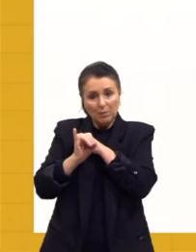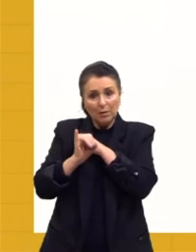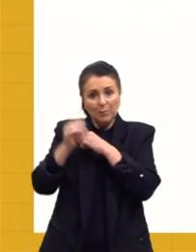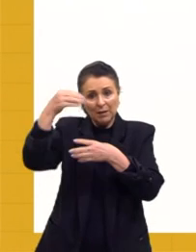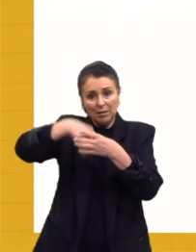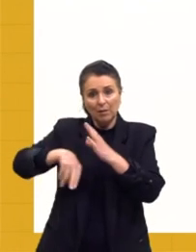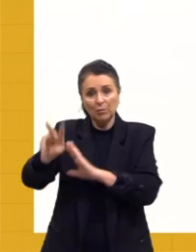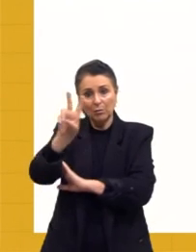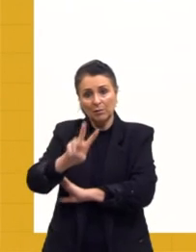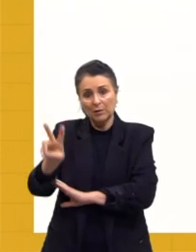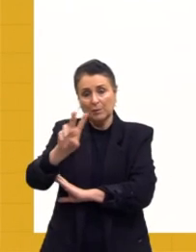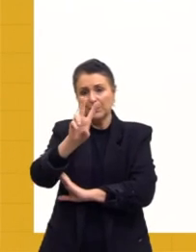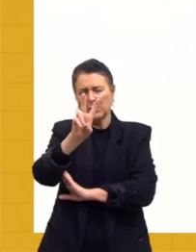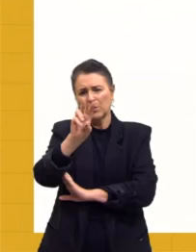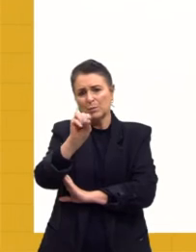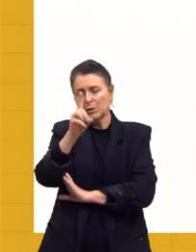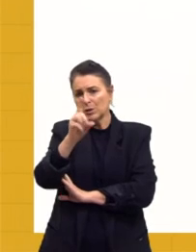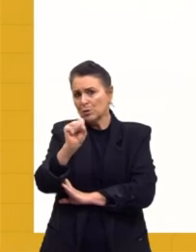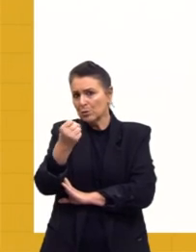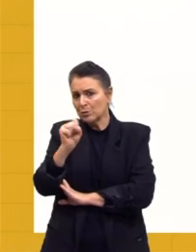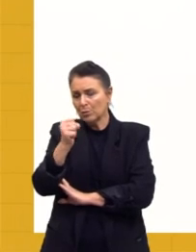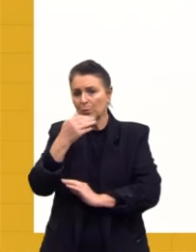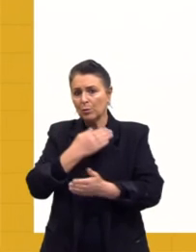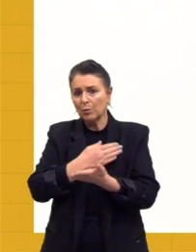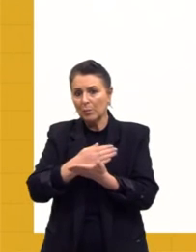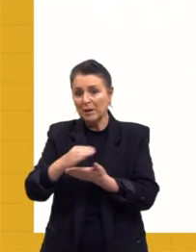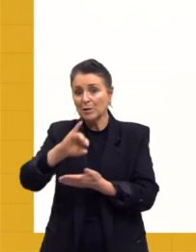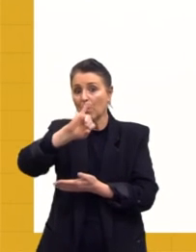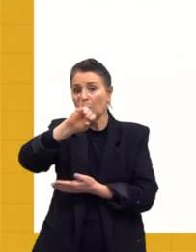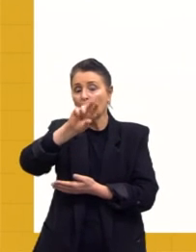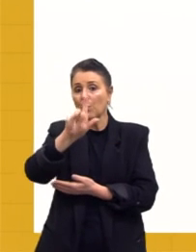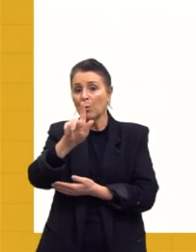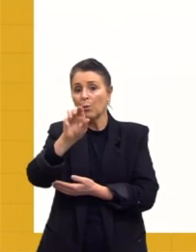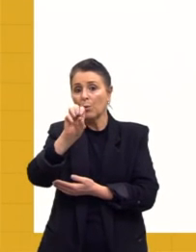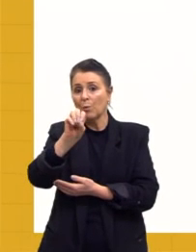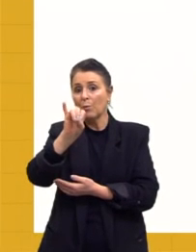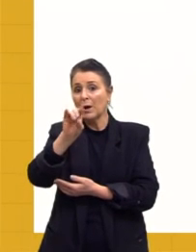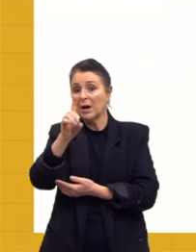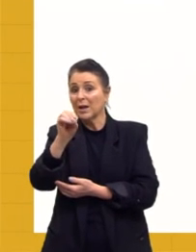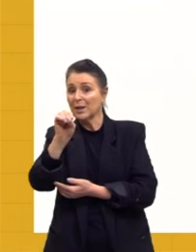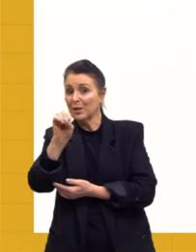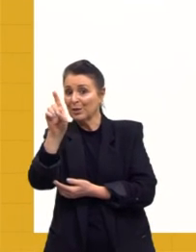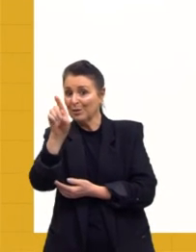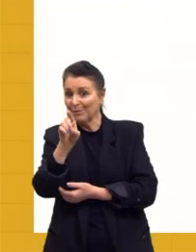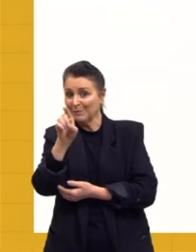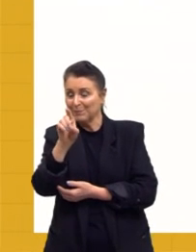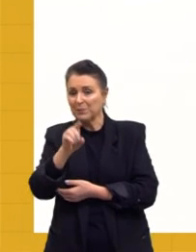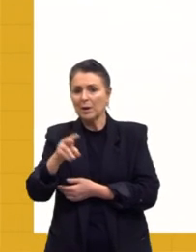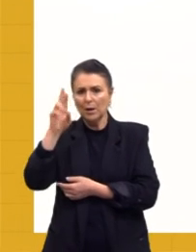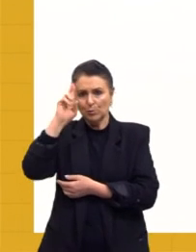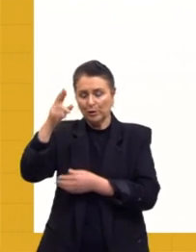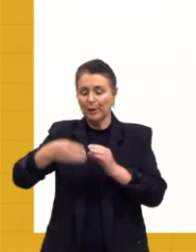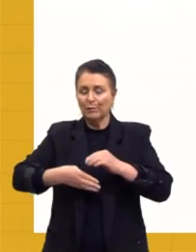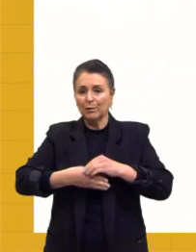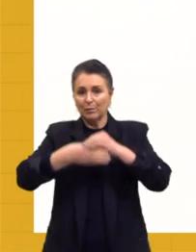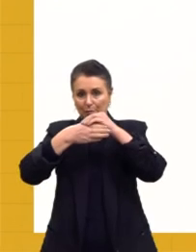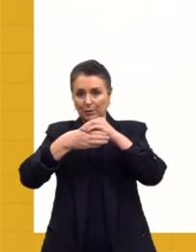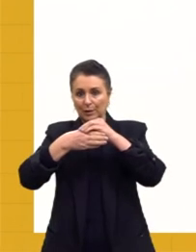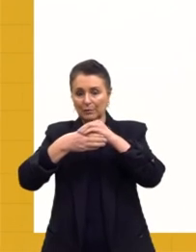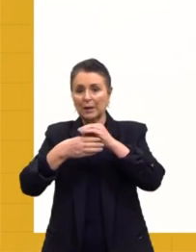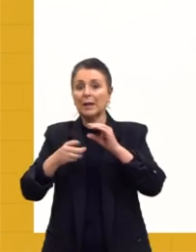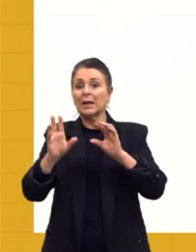E aí em 2018 entra em cena um cara chamando rua guaidó né que era que era o chefe do líder né do